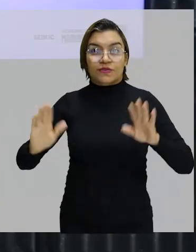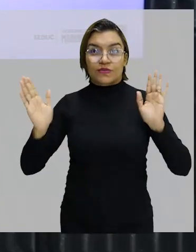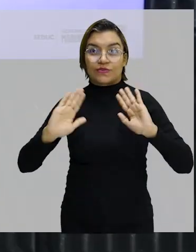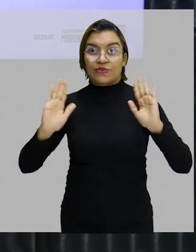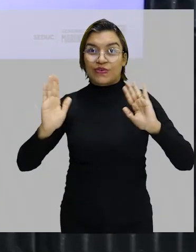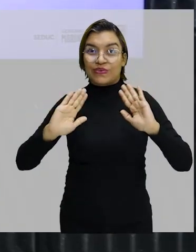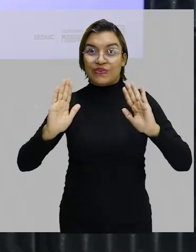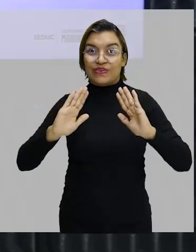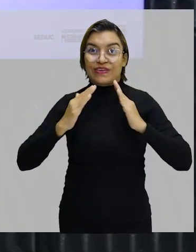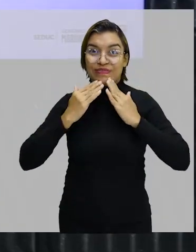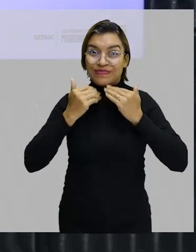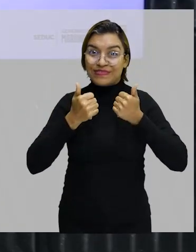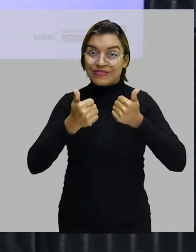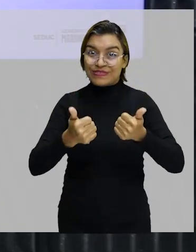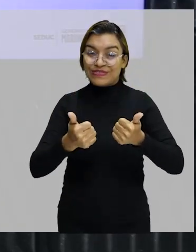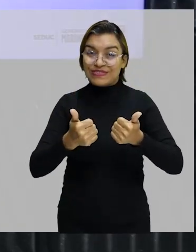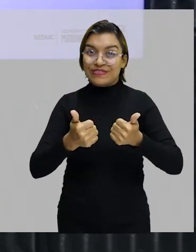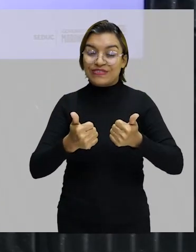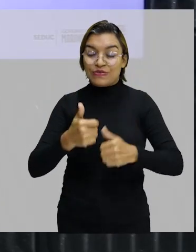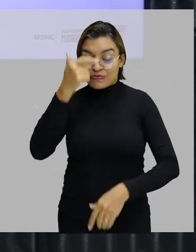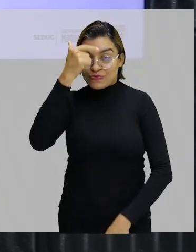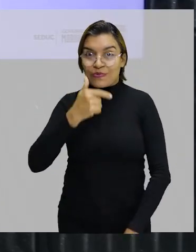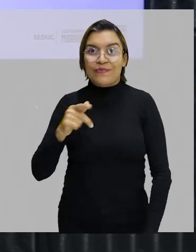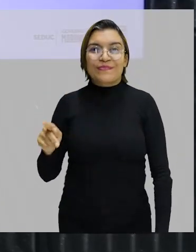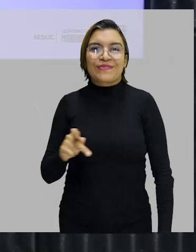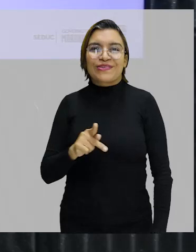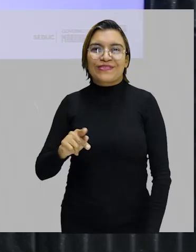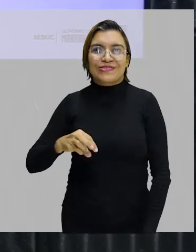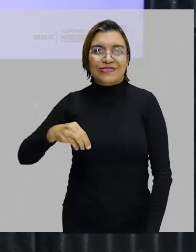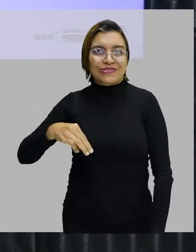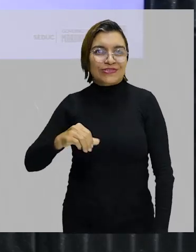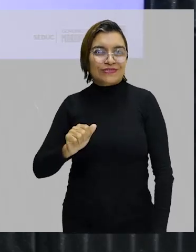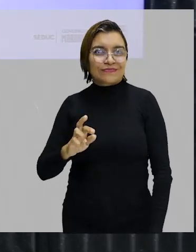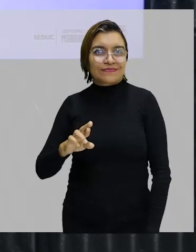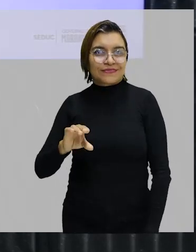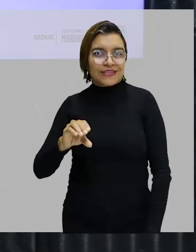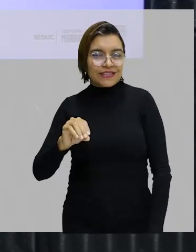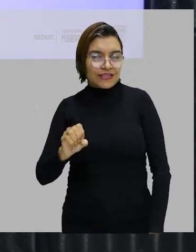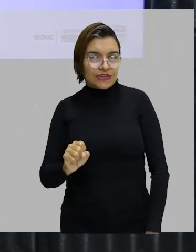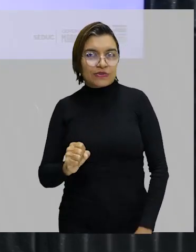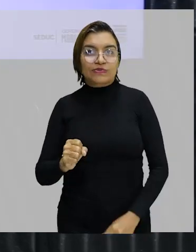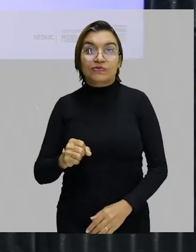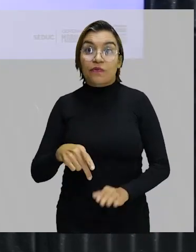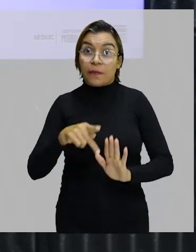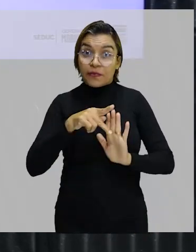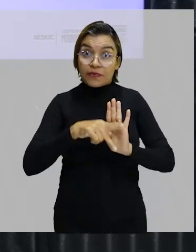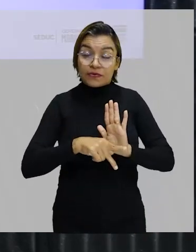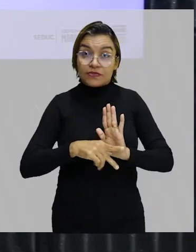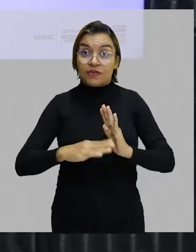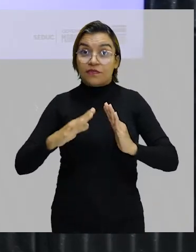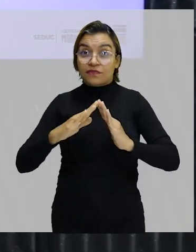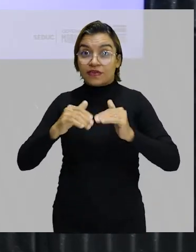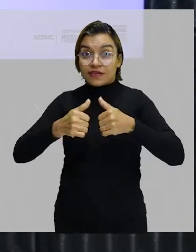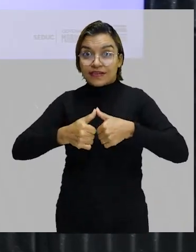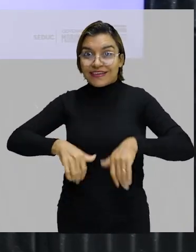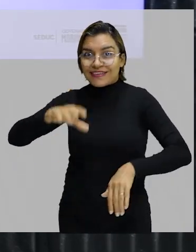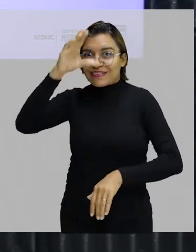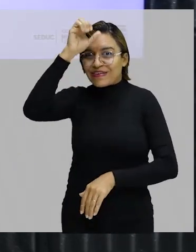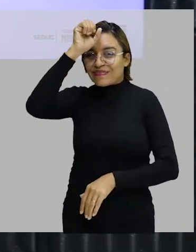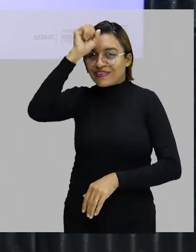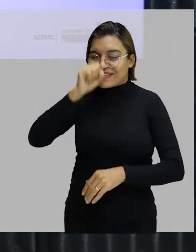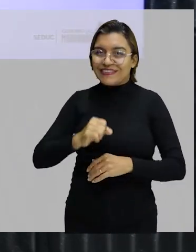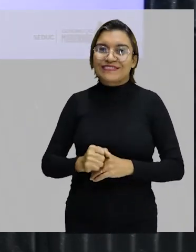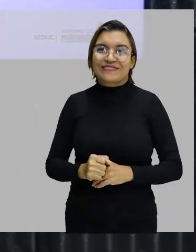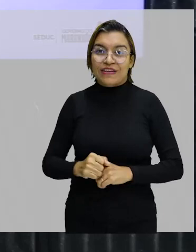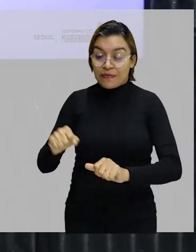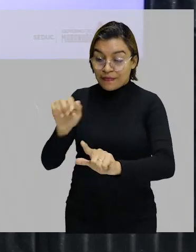Fala galera bonita, professor Marcos Cunha na área para dar continuidade ao nosso projeto Fique em Casa Aprendendo da